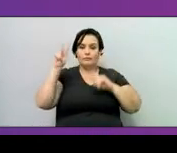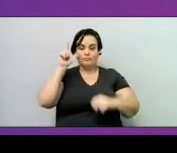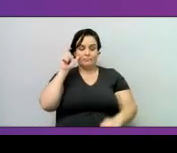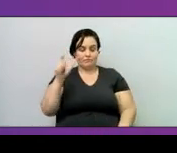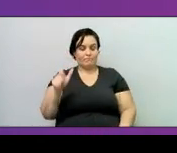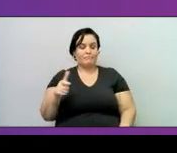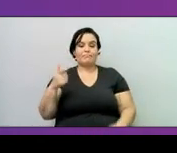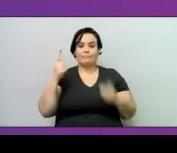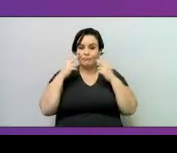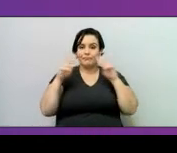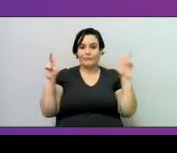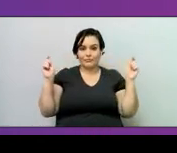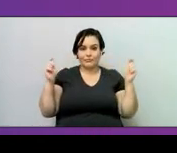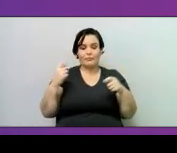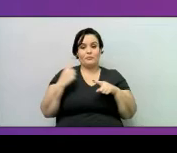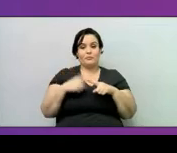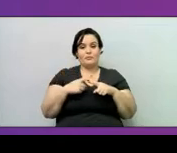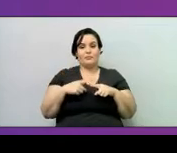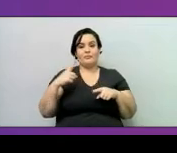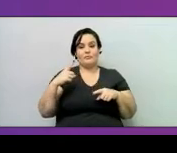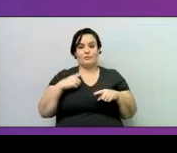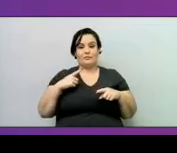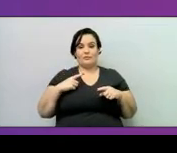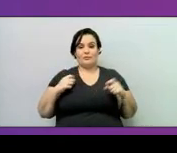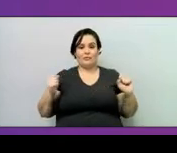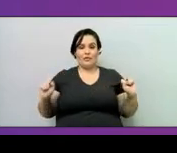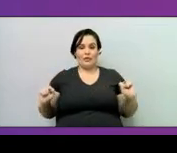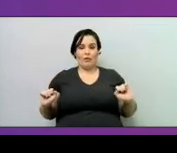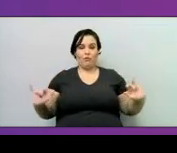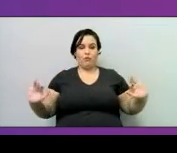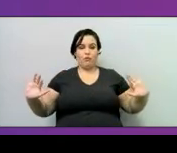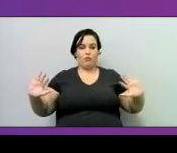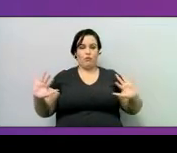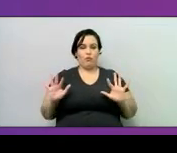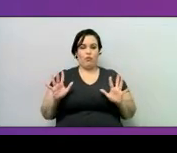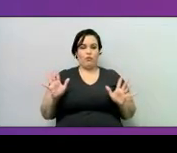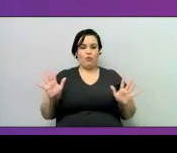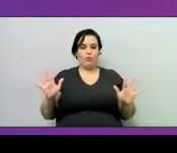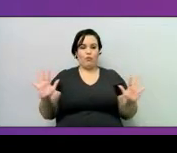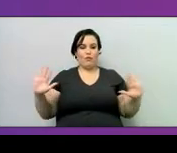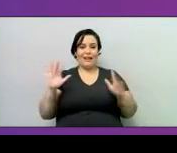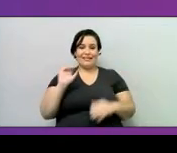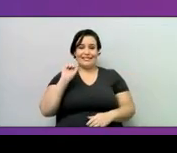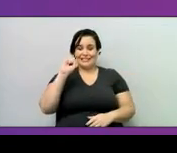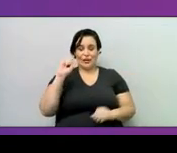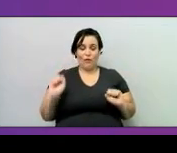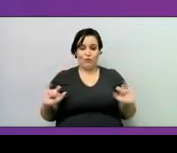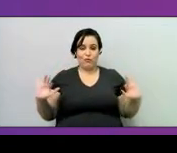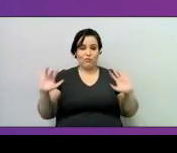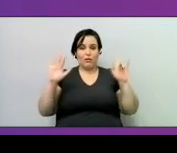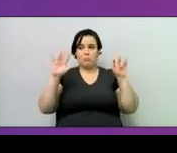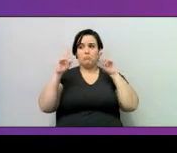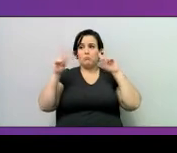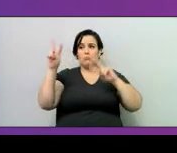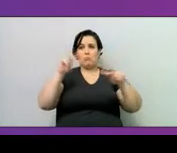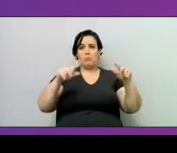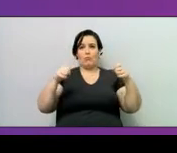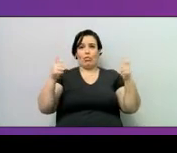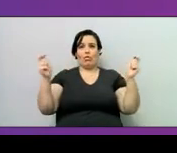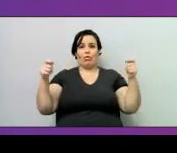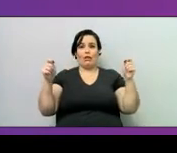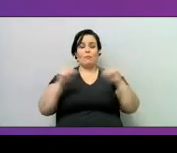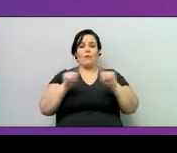aqui lá porque você levanta uma fumaça lá de lá na cena vai ser ela você vai ver as coisas iluminado não você não vai ver a luz passando